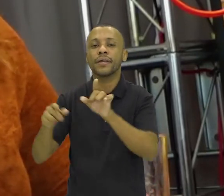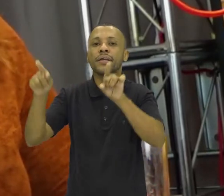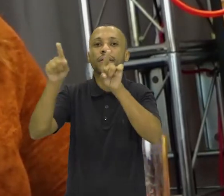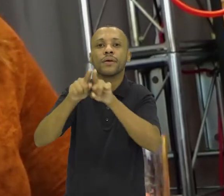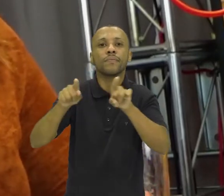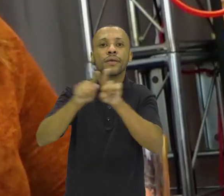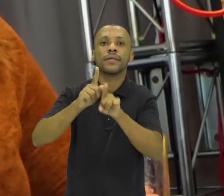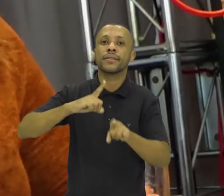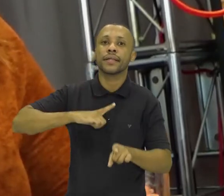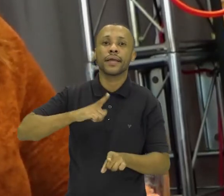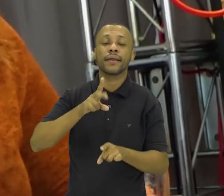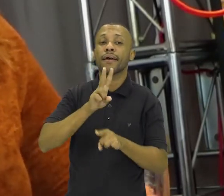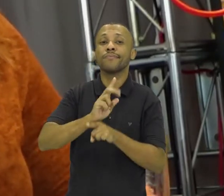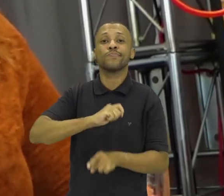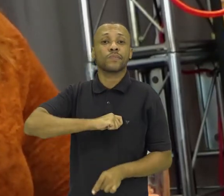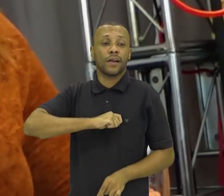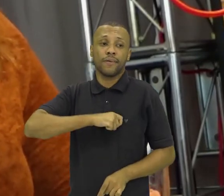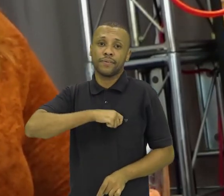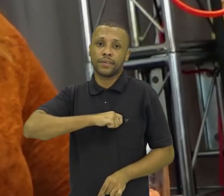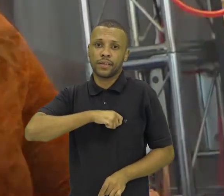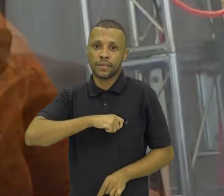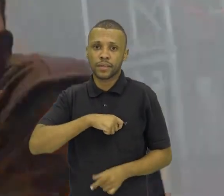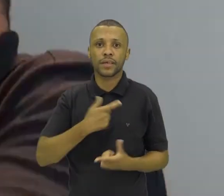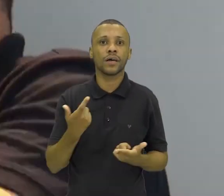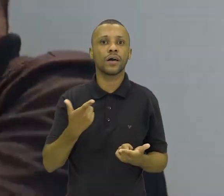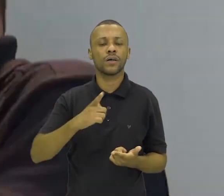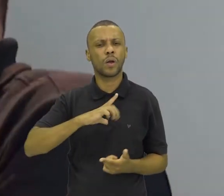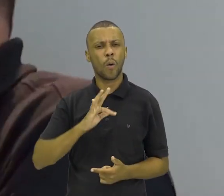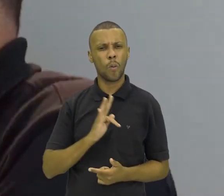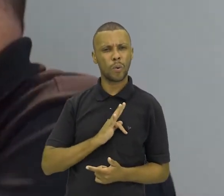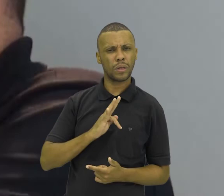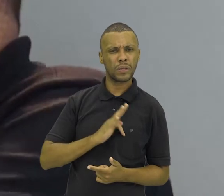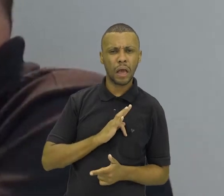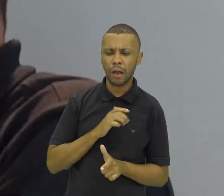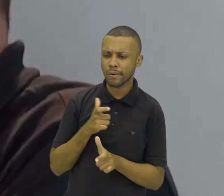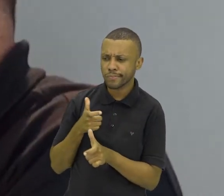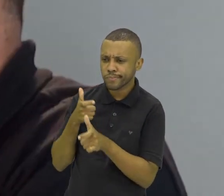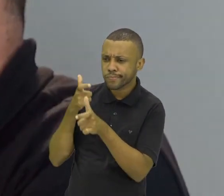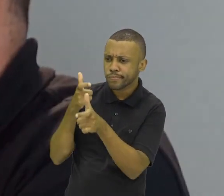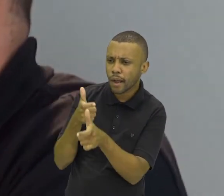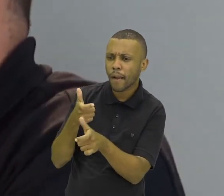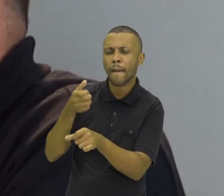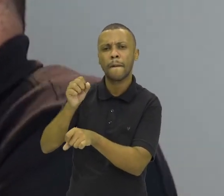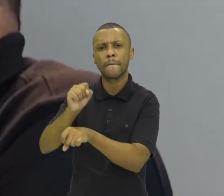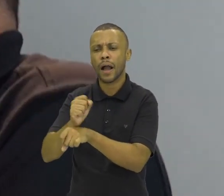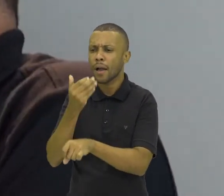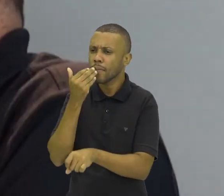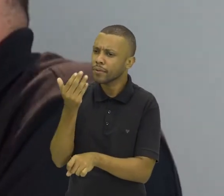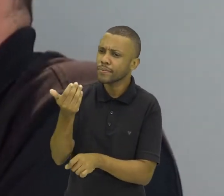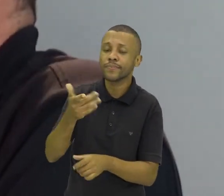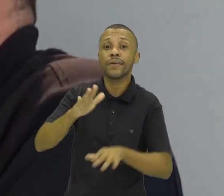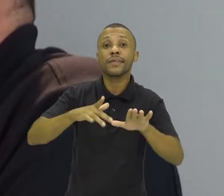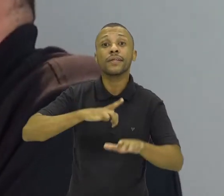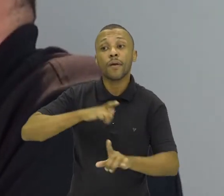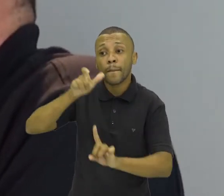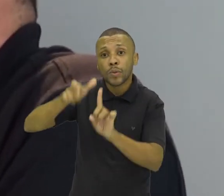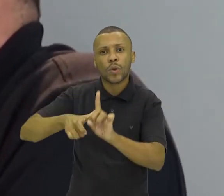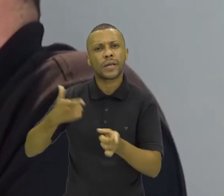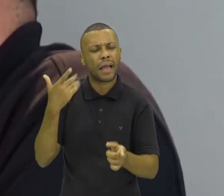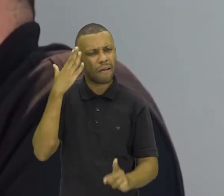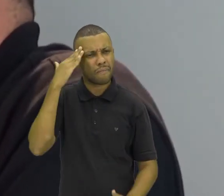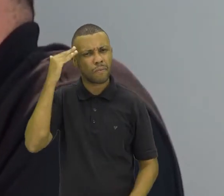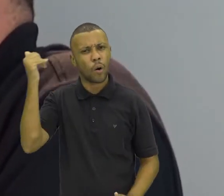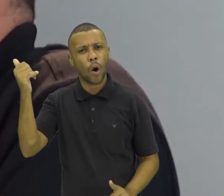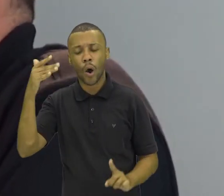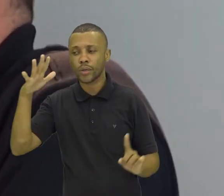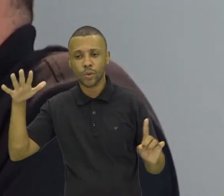tem a fiscalização, que é o que todo mundo conhece, né? Quando para um jogador global, alguém, né? Alguma celebridade assim é